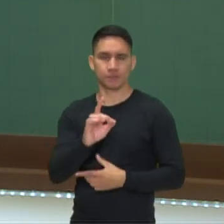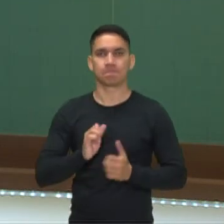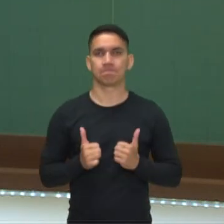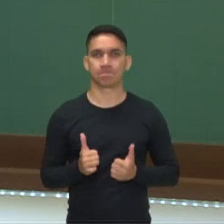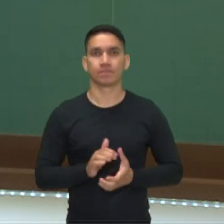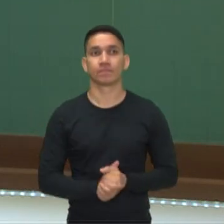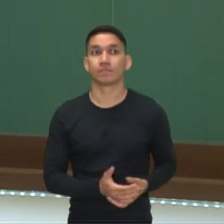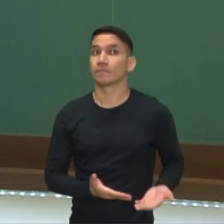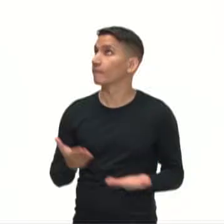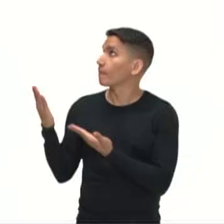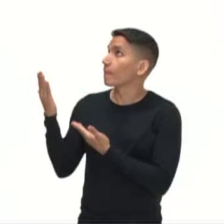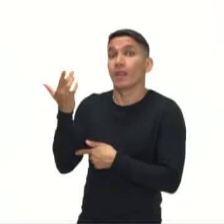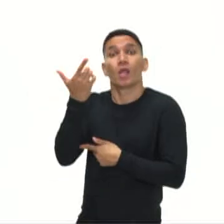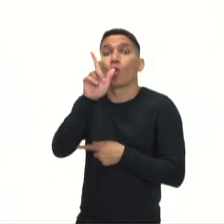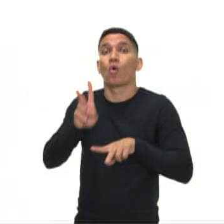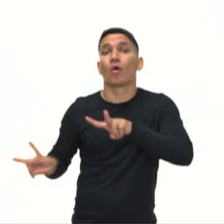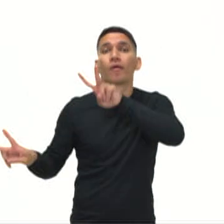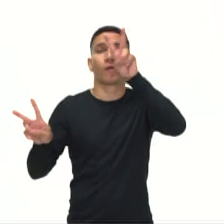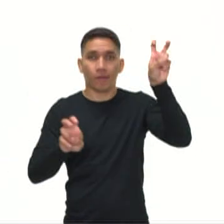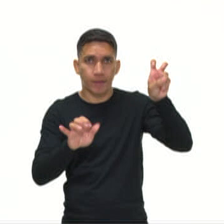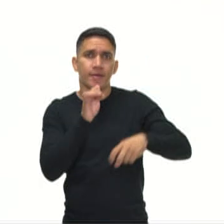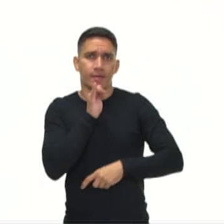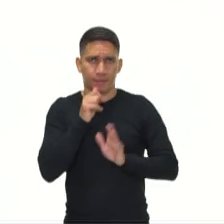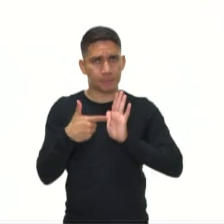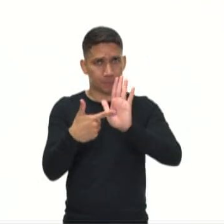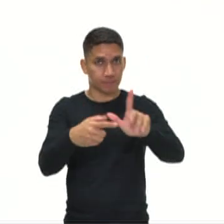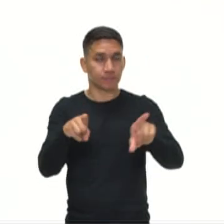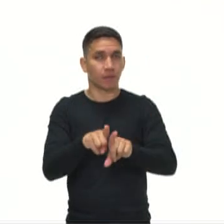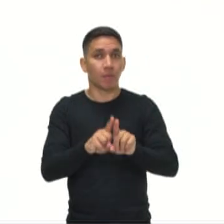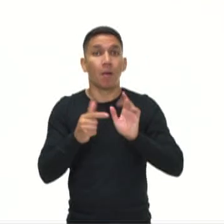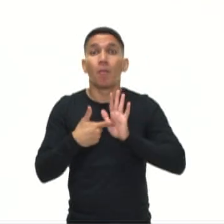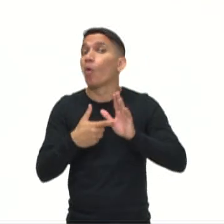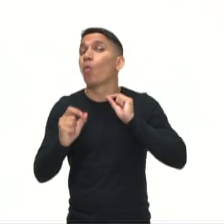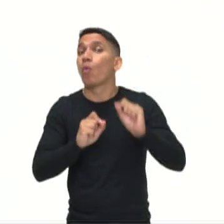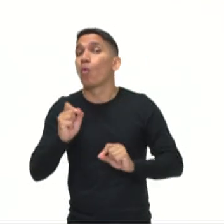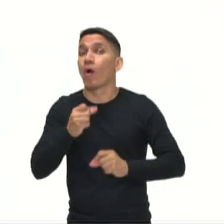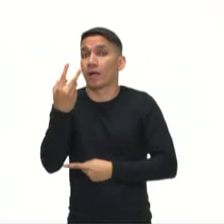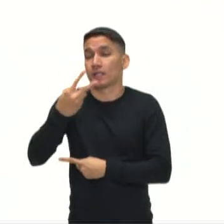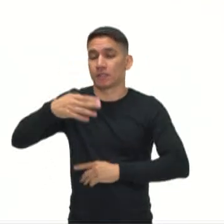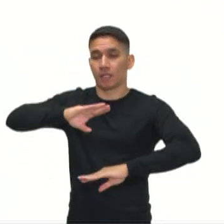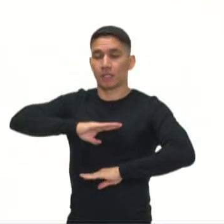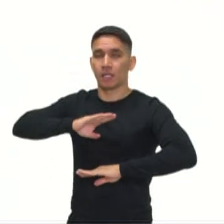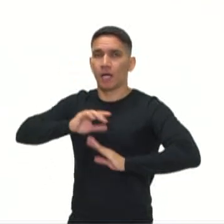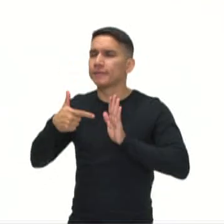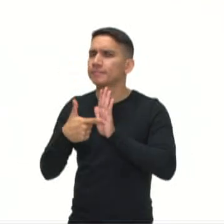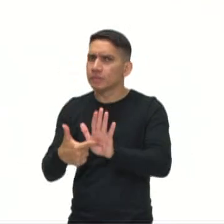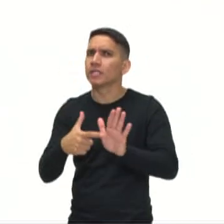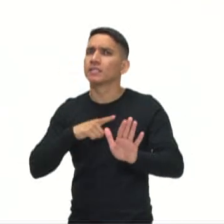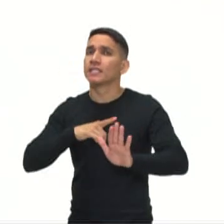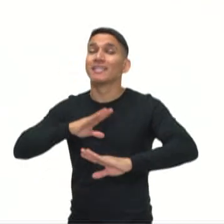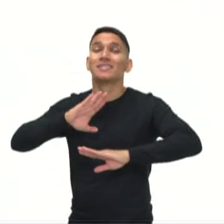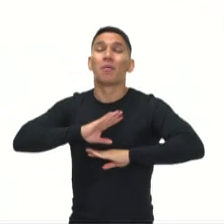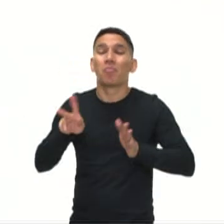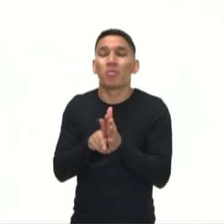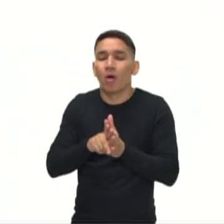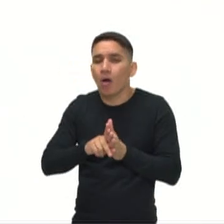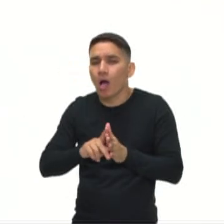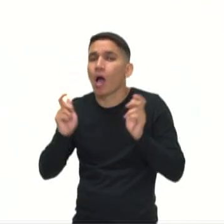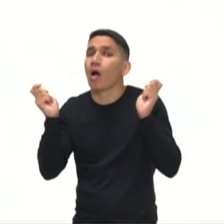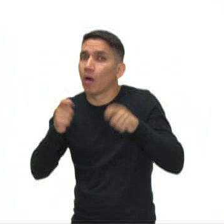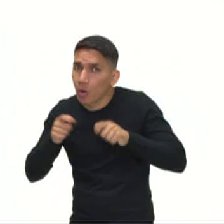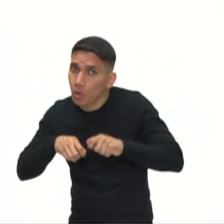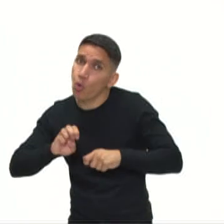Temos aqui uma outra citação de exemplo, né, que mostra que a segunda condicional apresenta situações possíveis